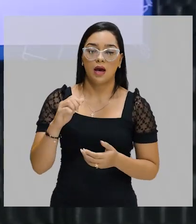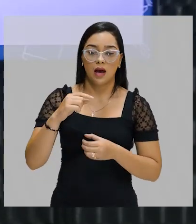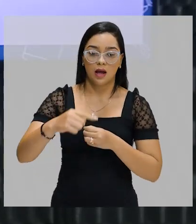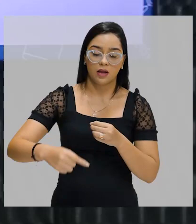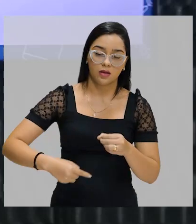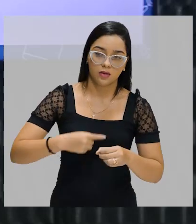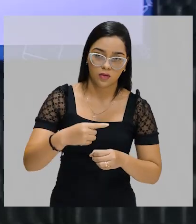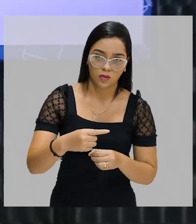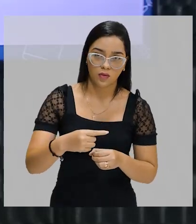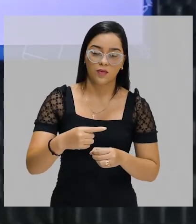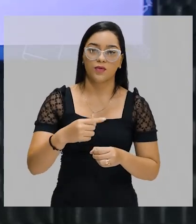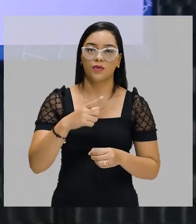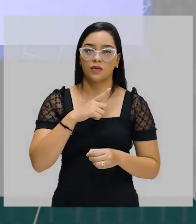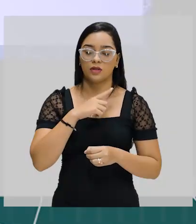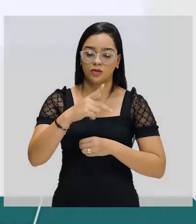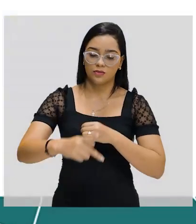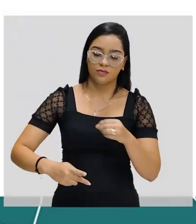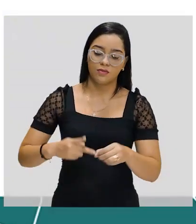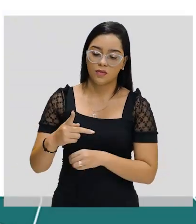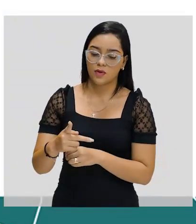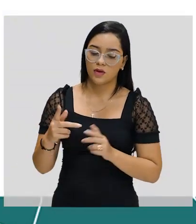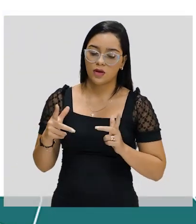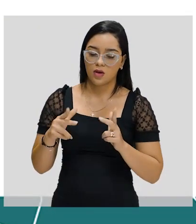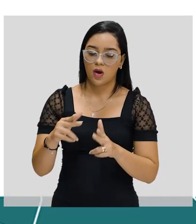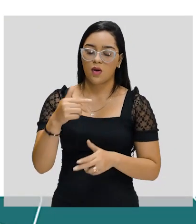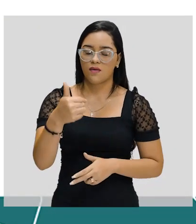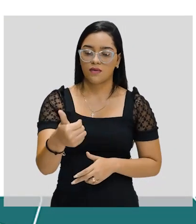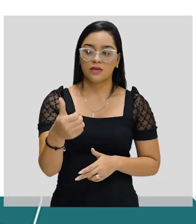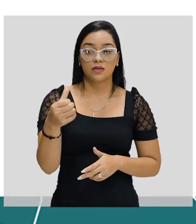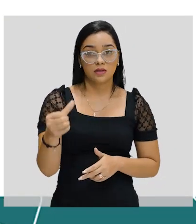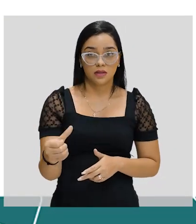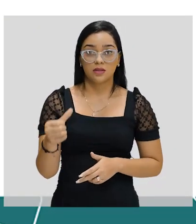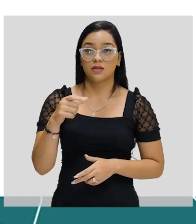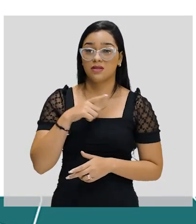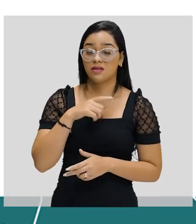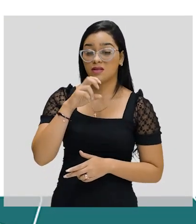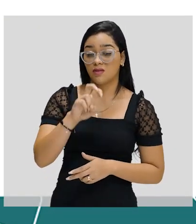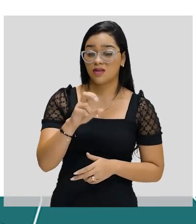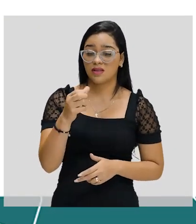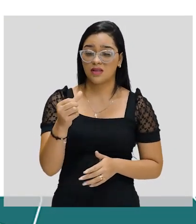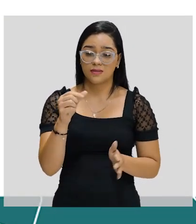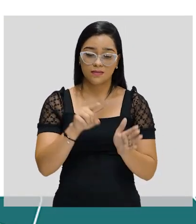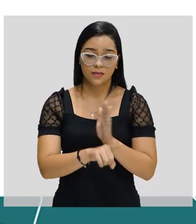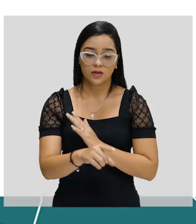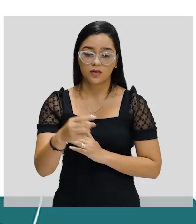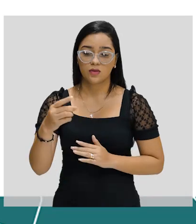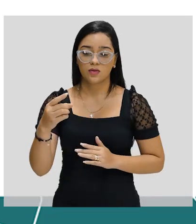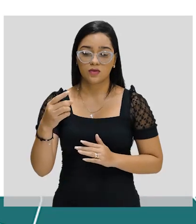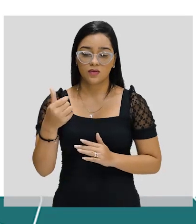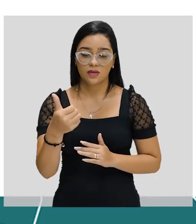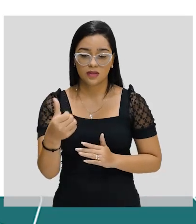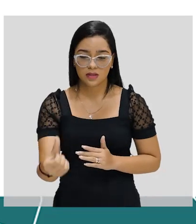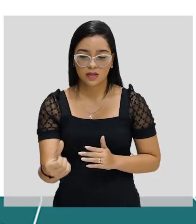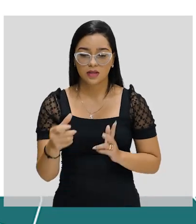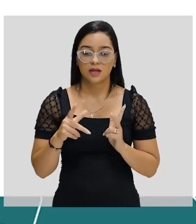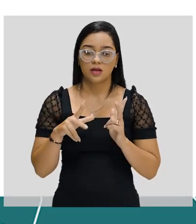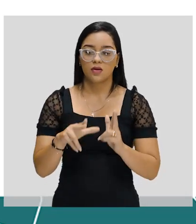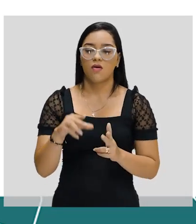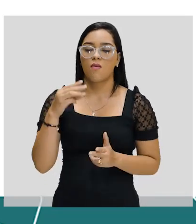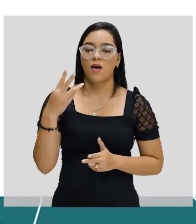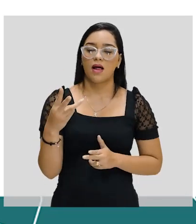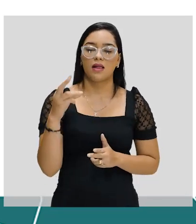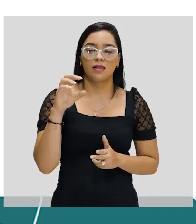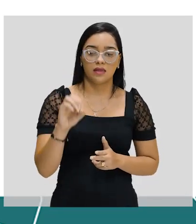atômico, né, o número de prótons, é igual a 26. Então, fazendo 56 menos 26, isso vai dar um total de